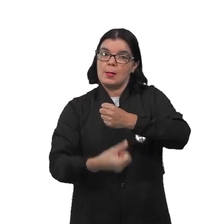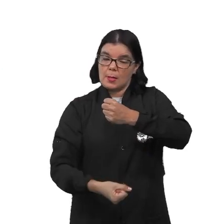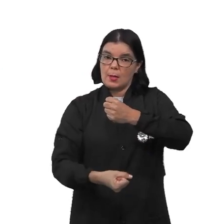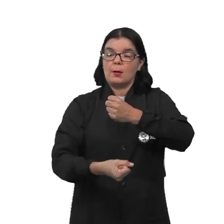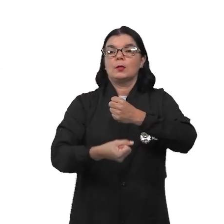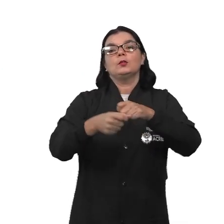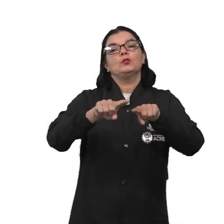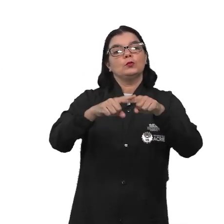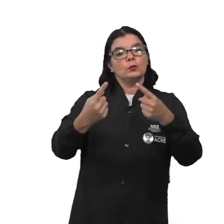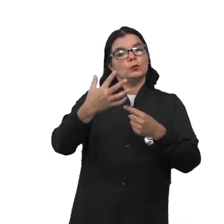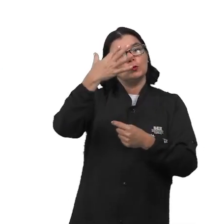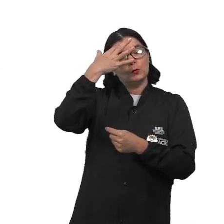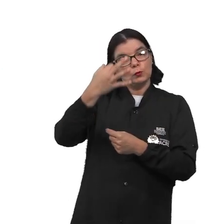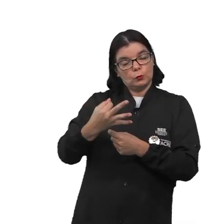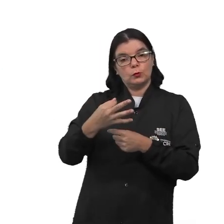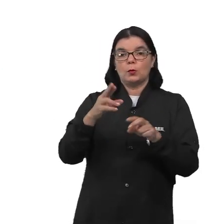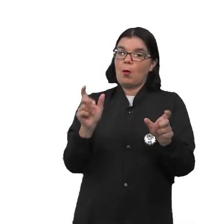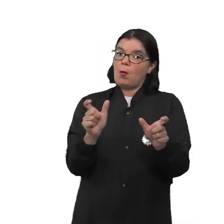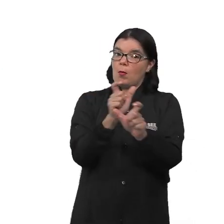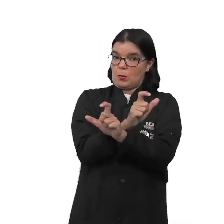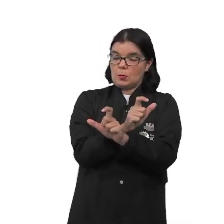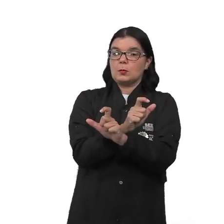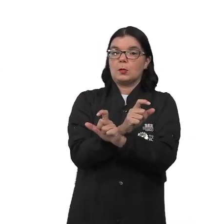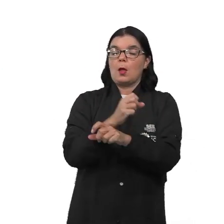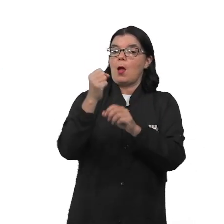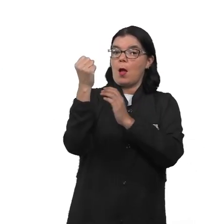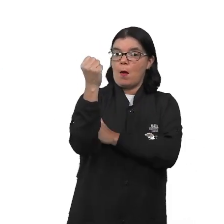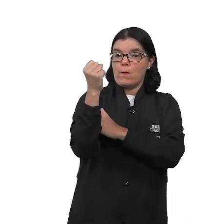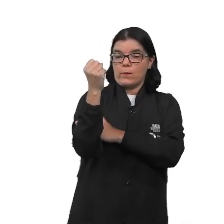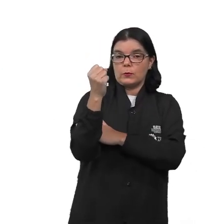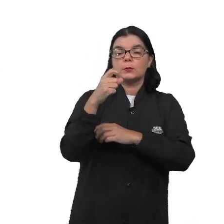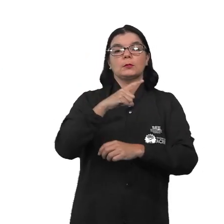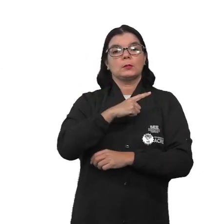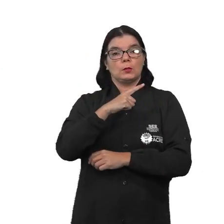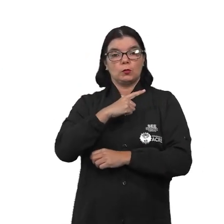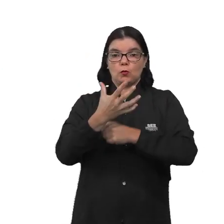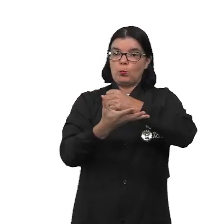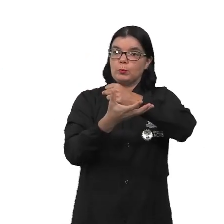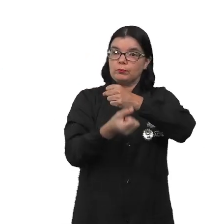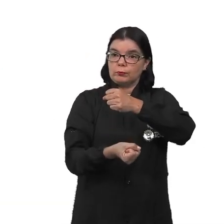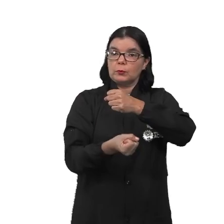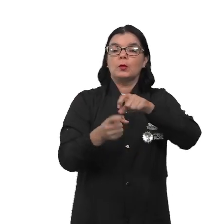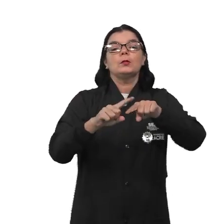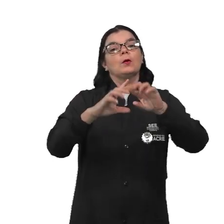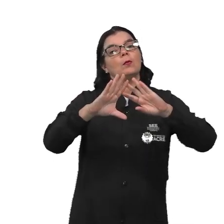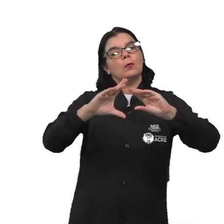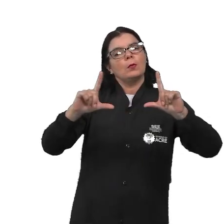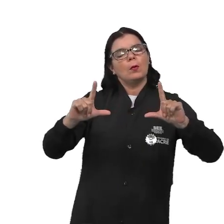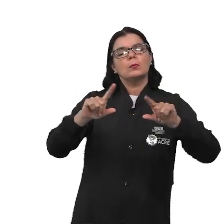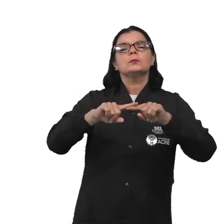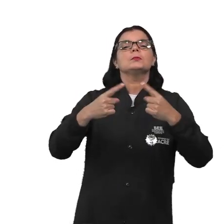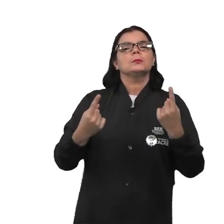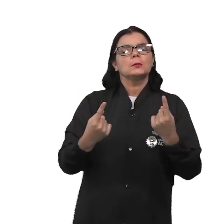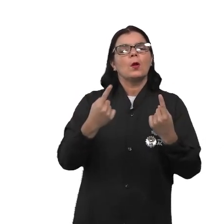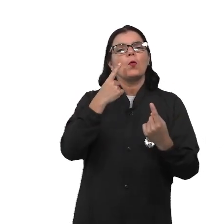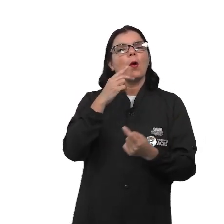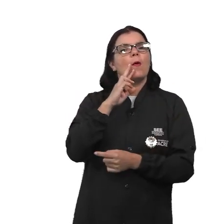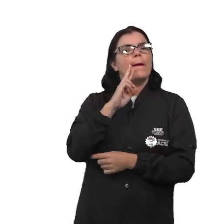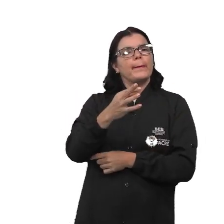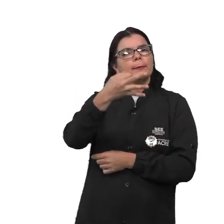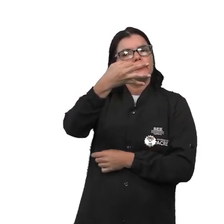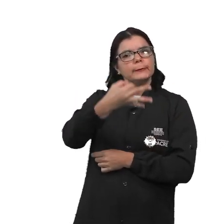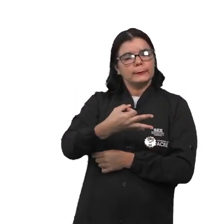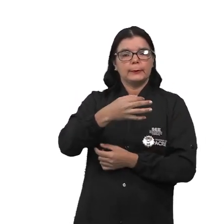parte justamente oposta à força que Calvin exerceu, né, sobre o chão. Logo, qual seria então a alternativa que